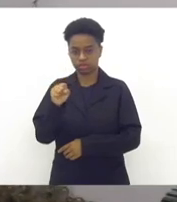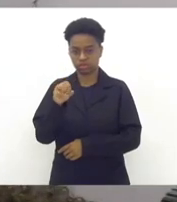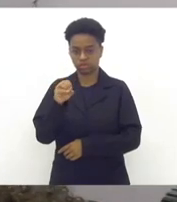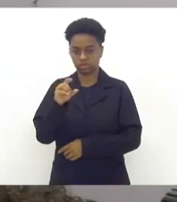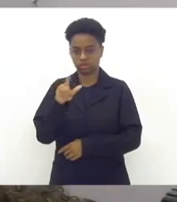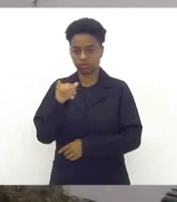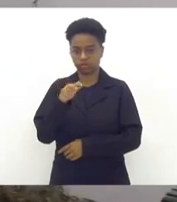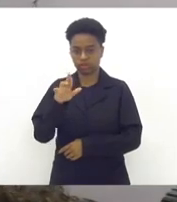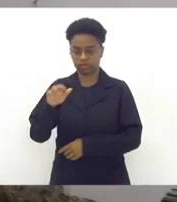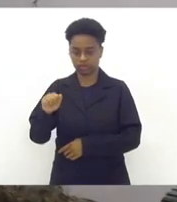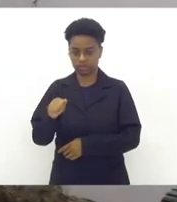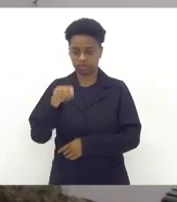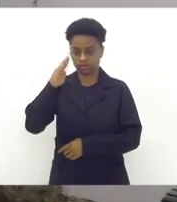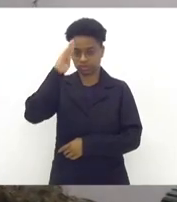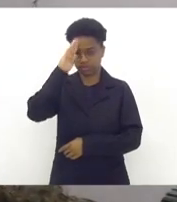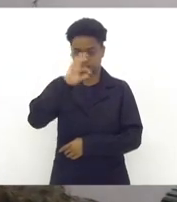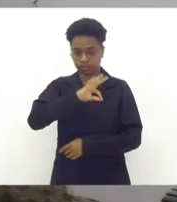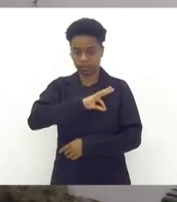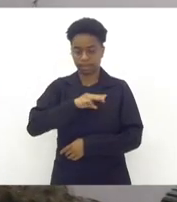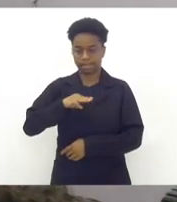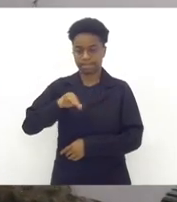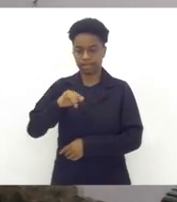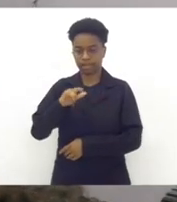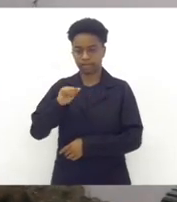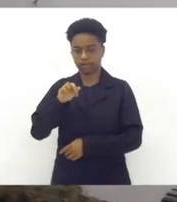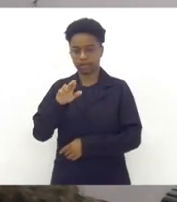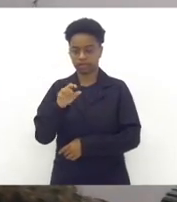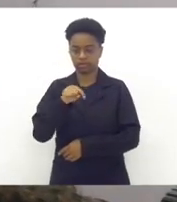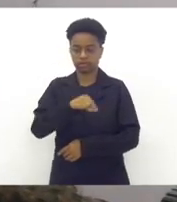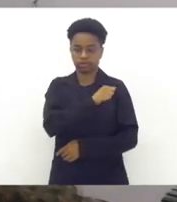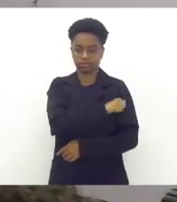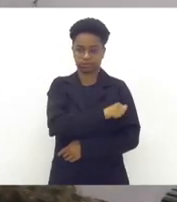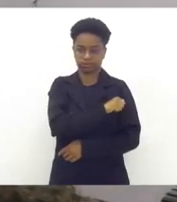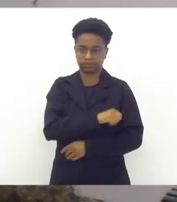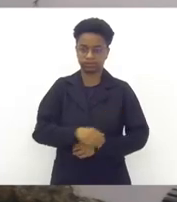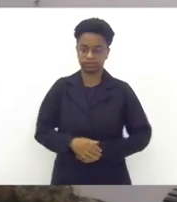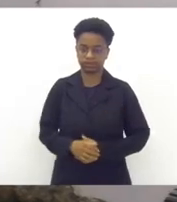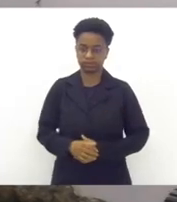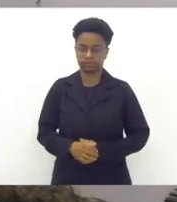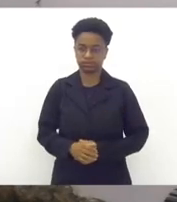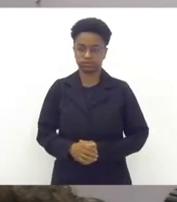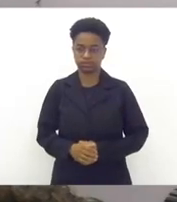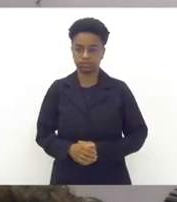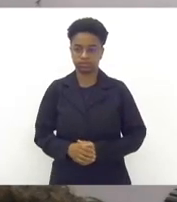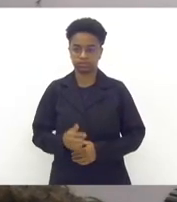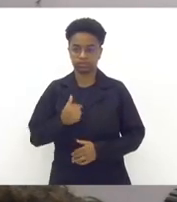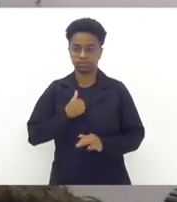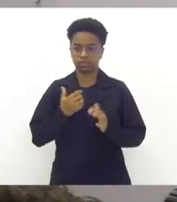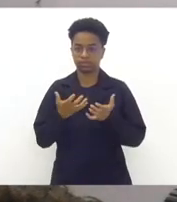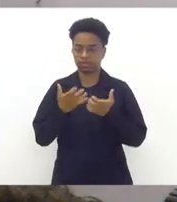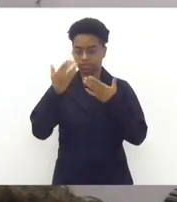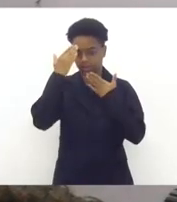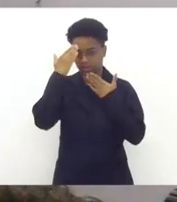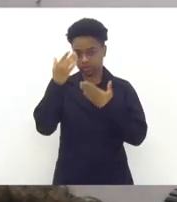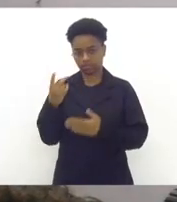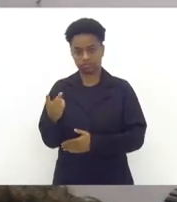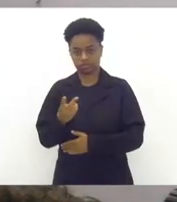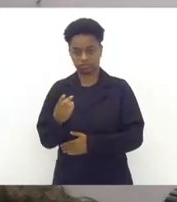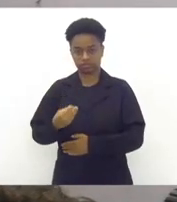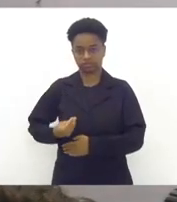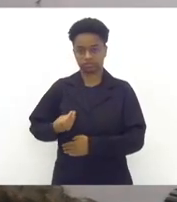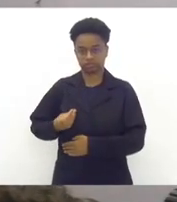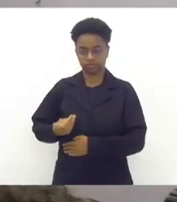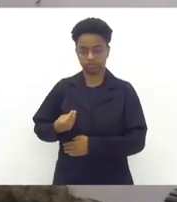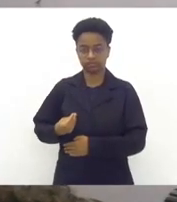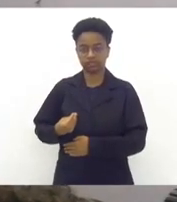soldado da Polícia Militar do Estado do Rio de Janeiro. Eu gostaria de agradecer a presença de vocês. Hoje é